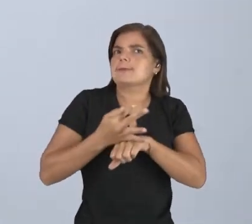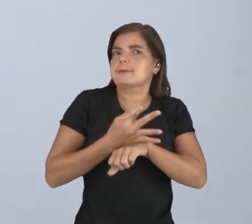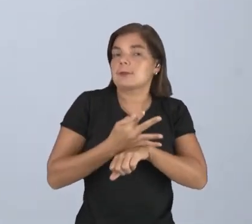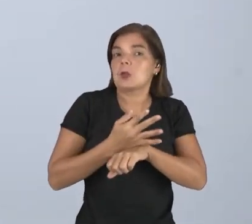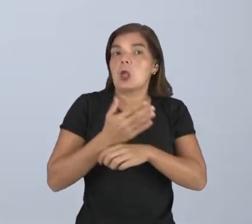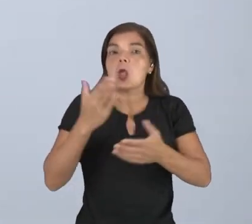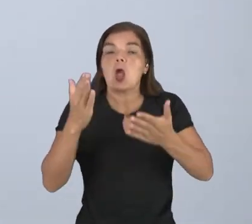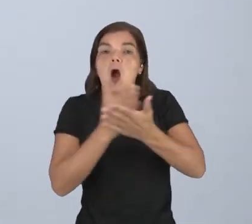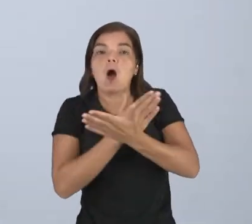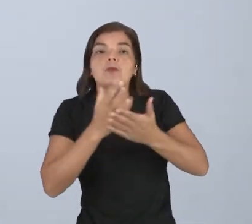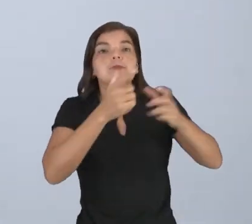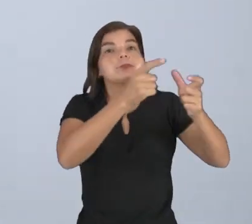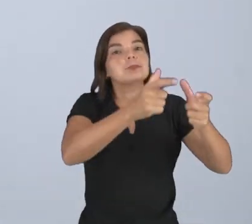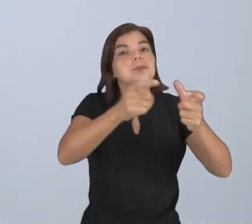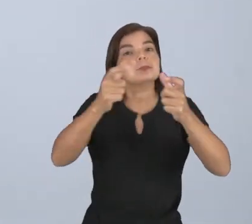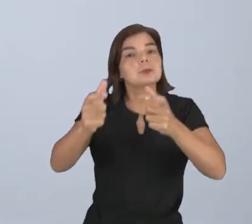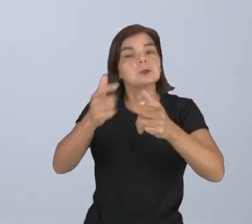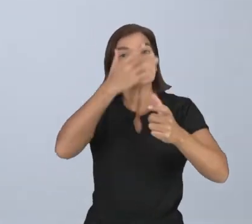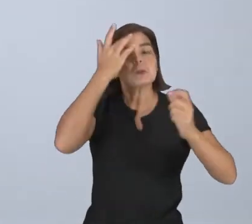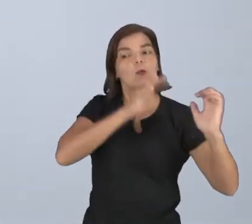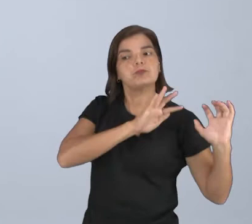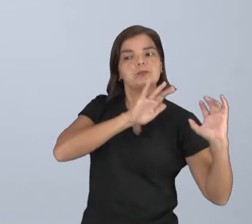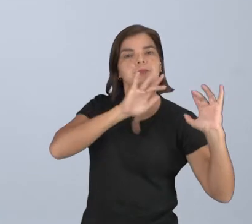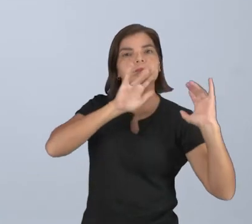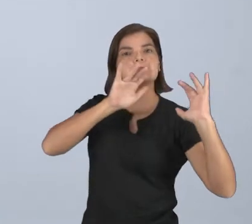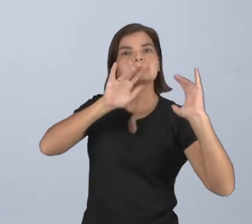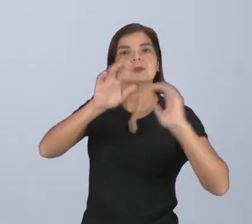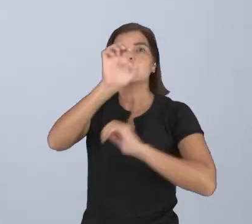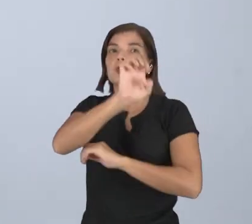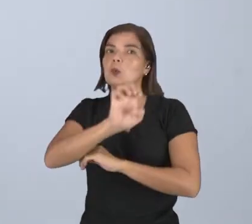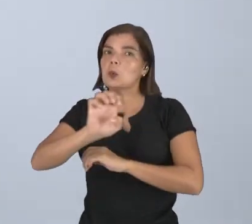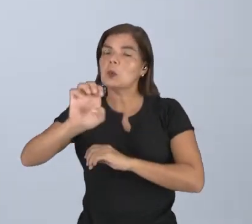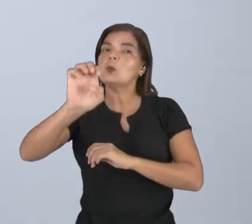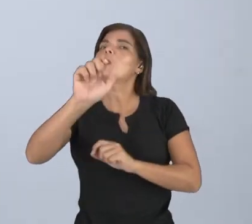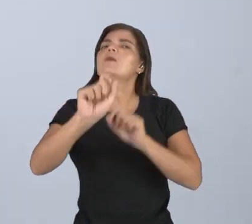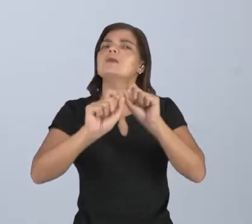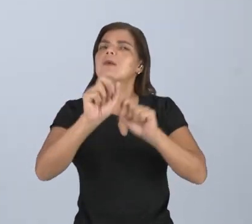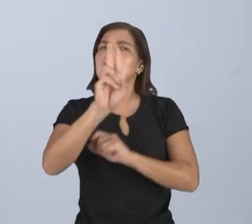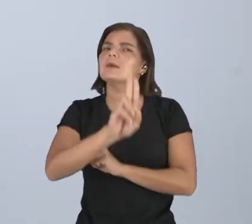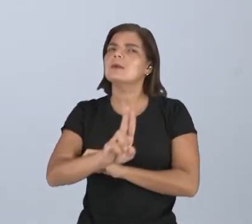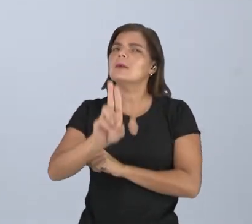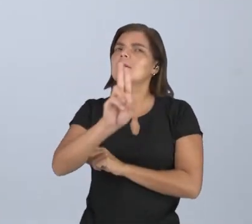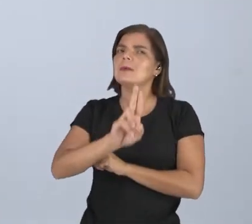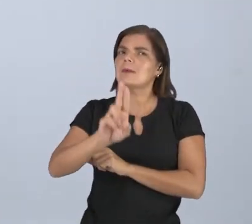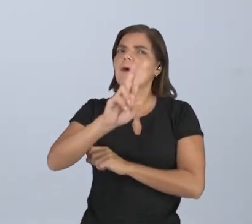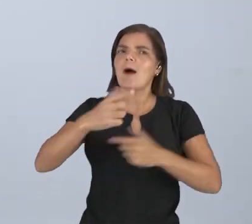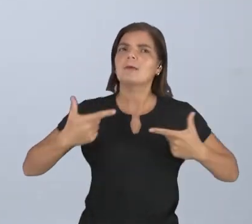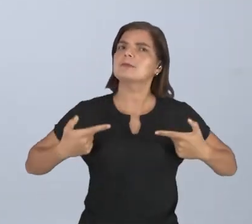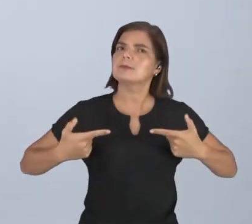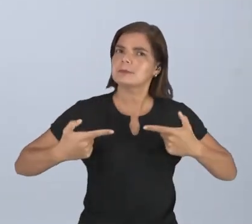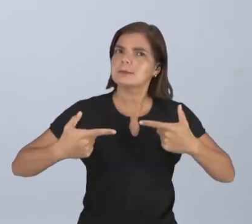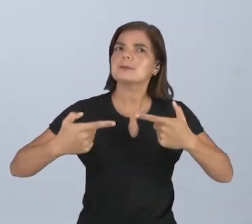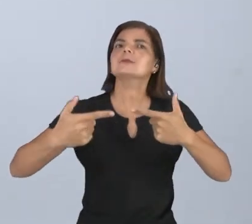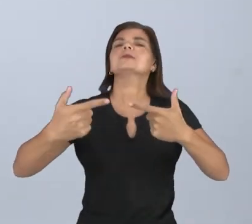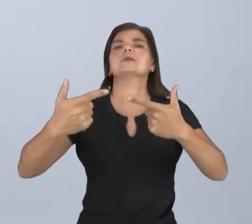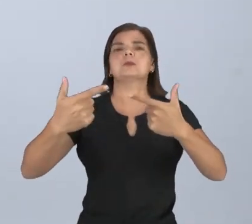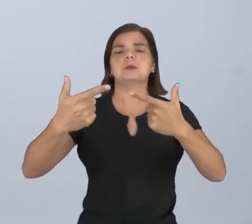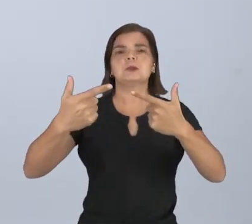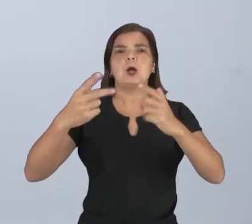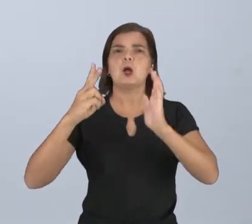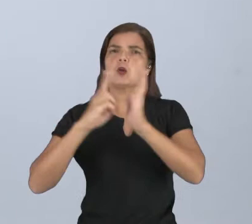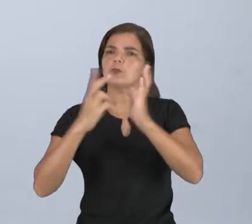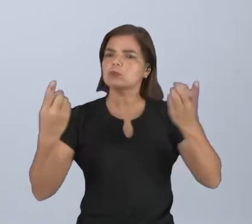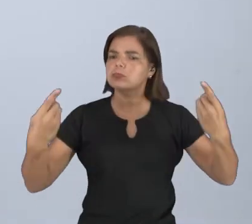em alguns lugares os invasores, né, os europeus, eles vão usar as guerras, as